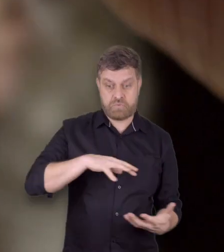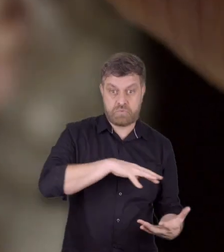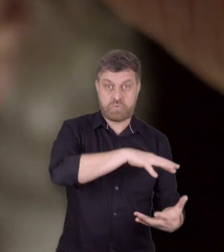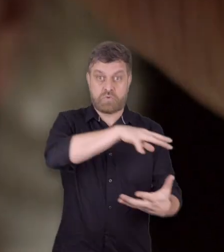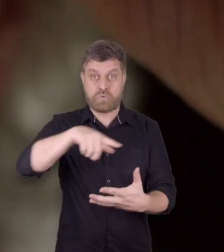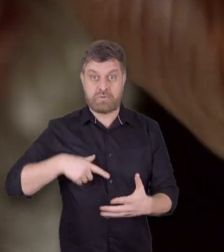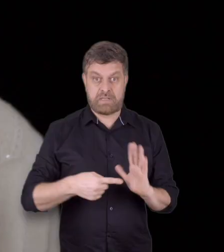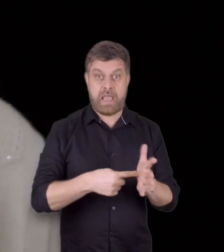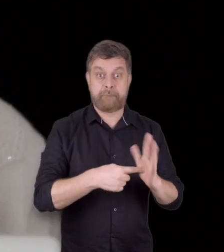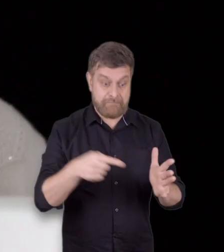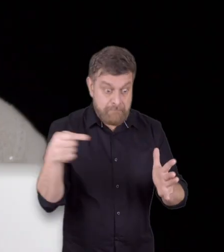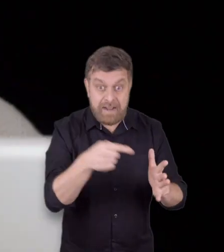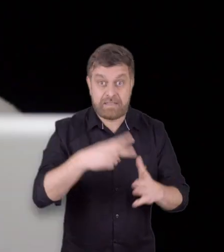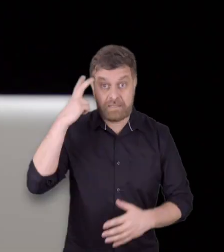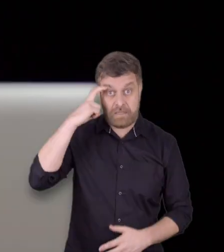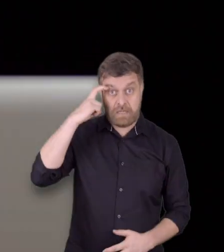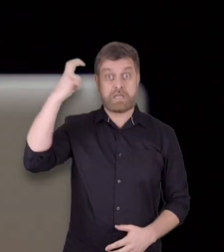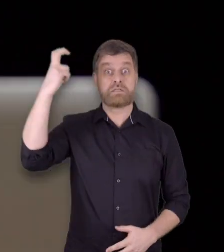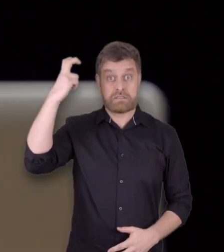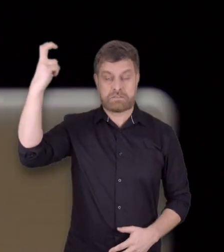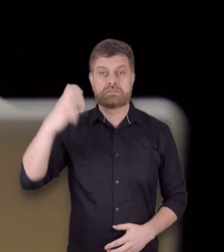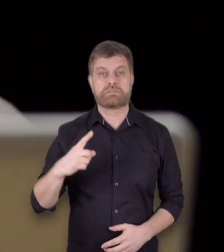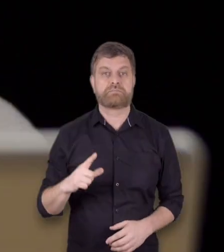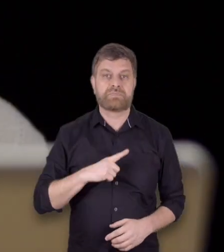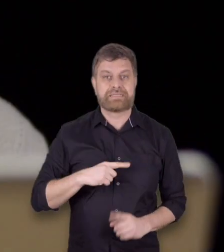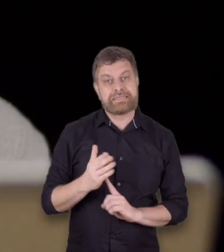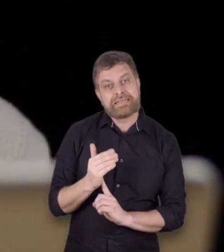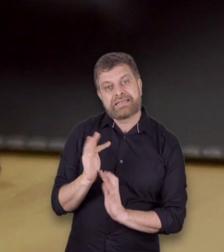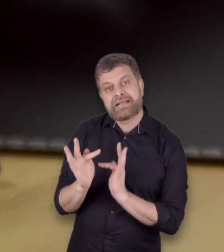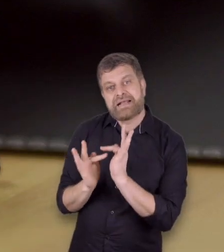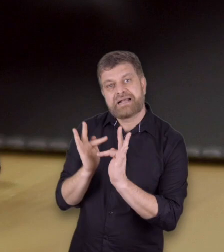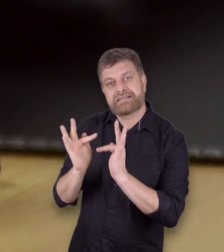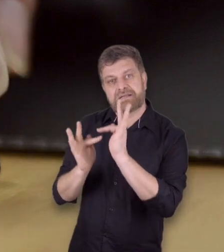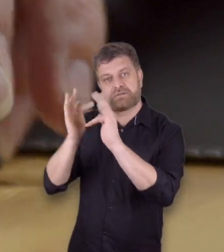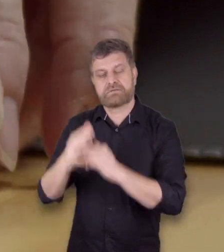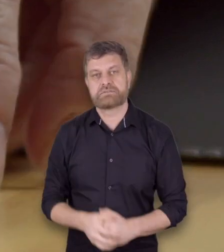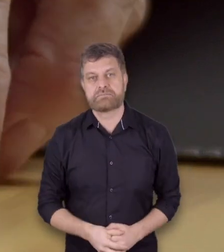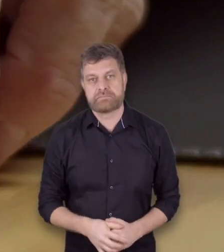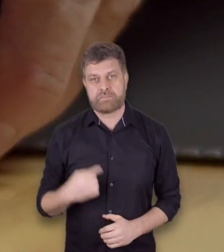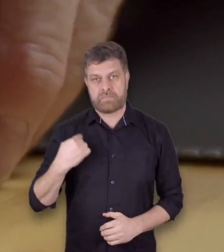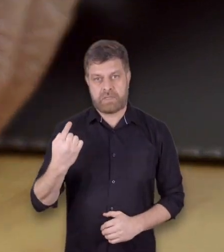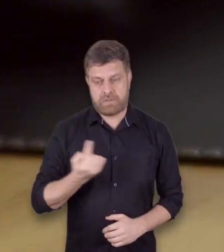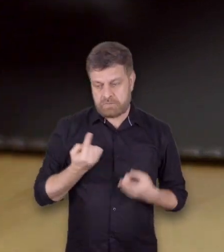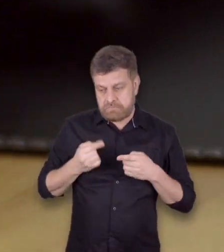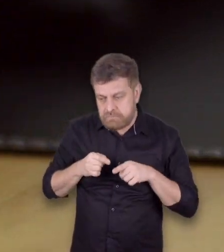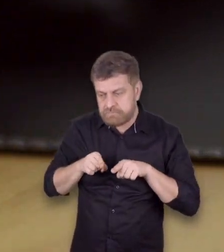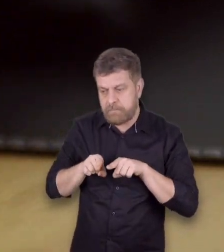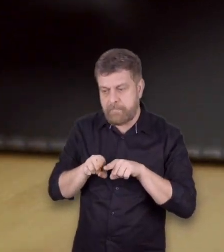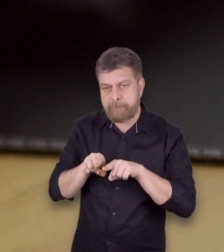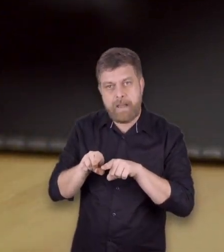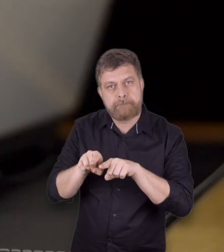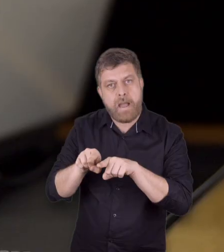e máquinas inteligentes. Portanto, são tecnologias que, além de nos